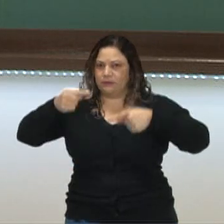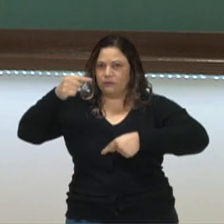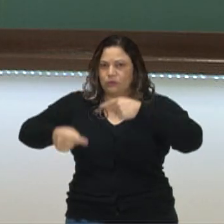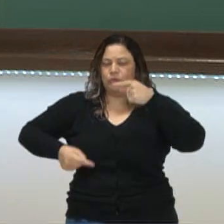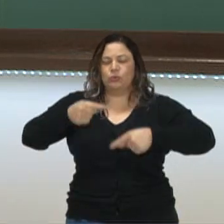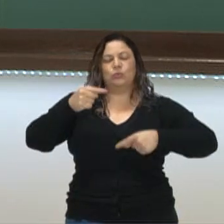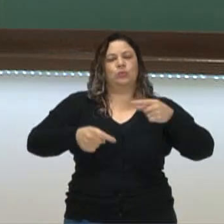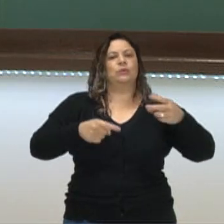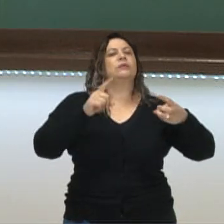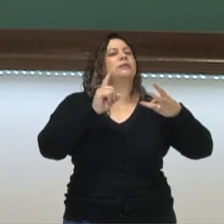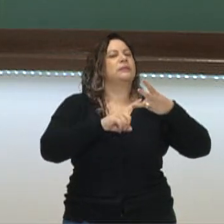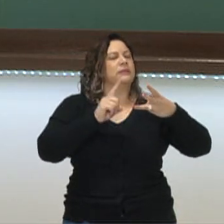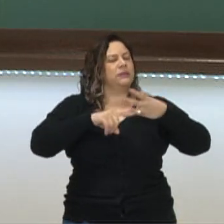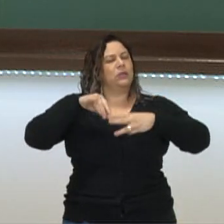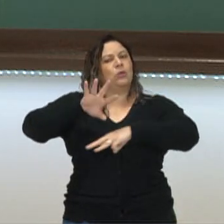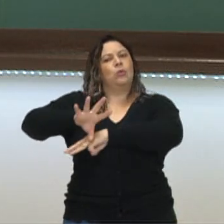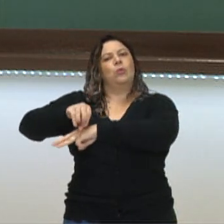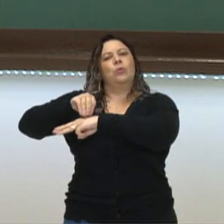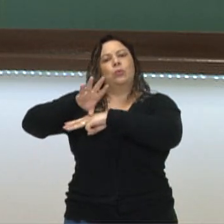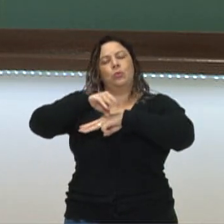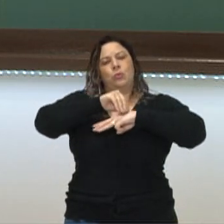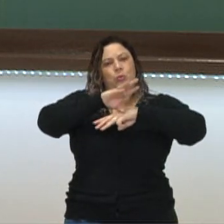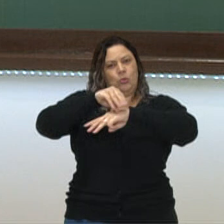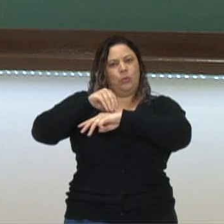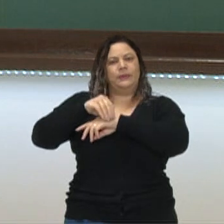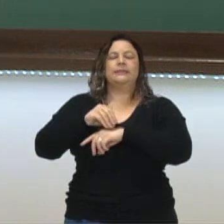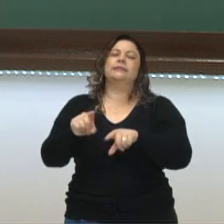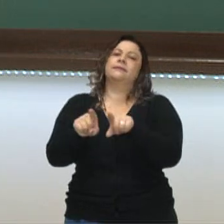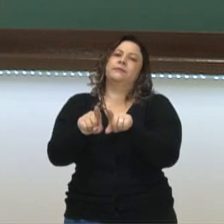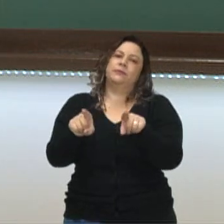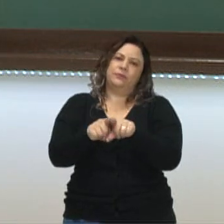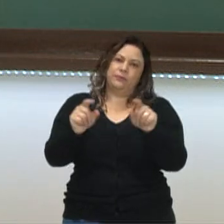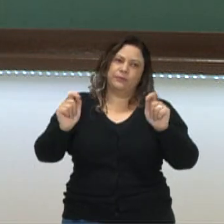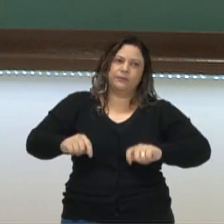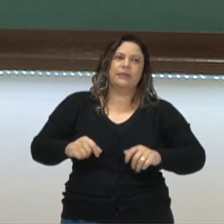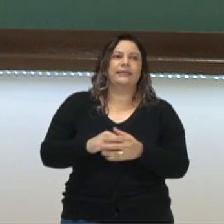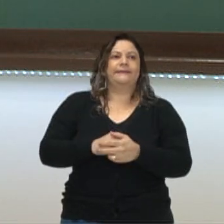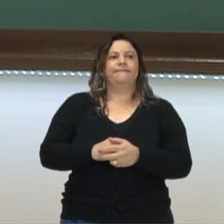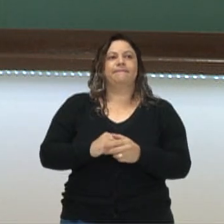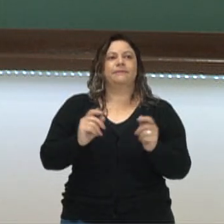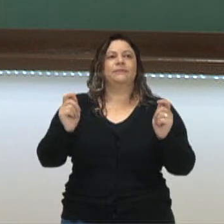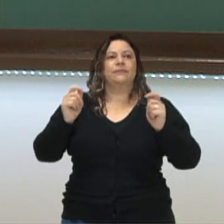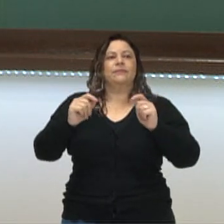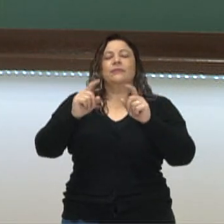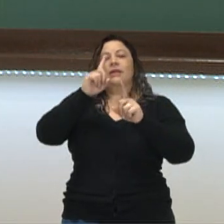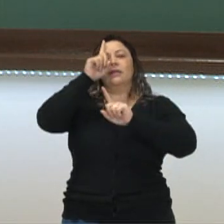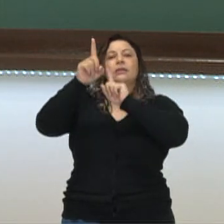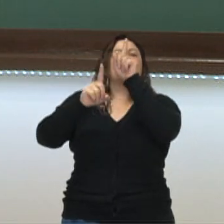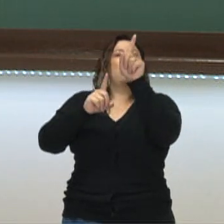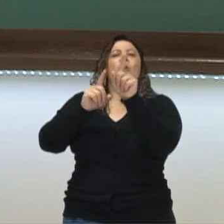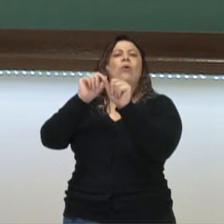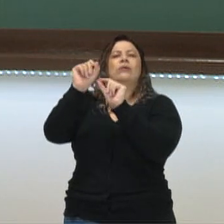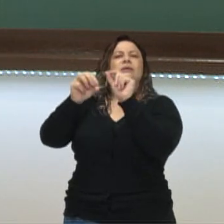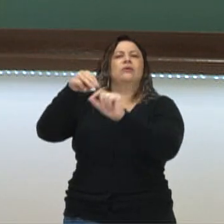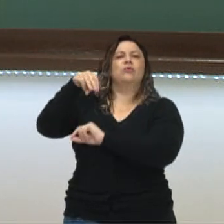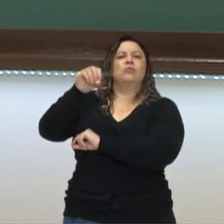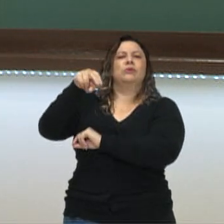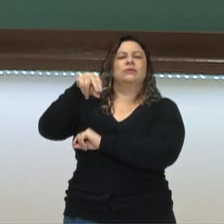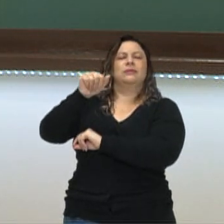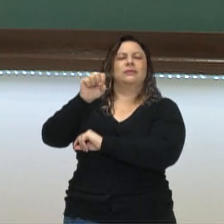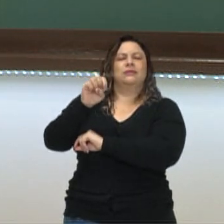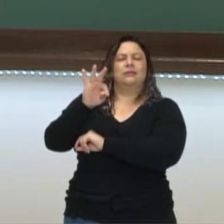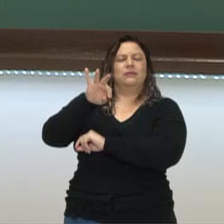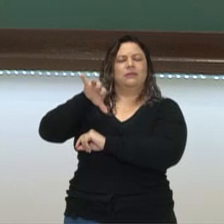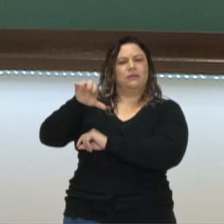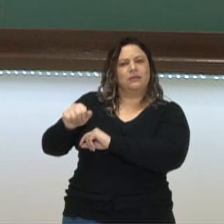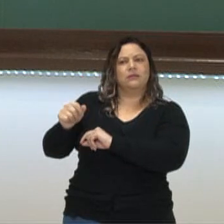era detentora, então, do conhecimento. E o destaque das ordens monásticas, por quê? Porque foi ali, então,